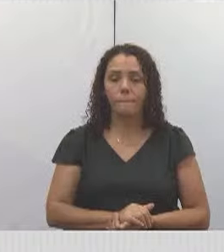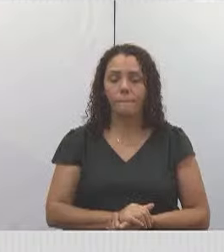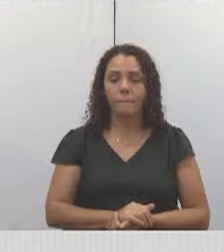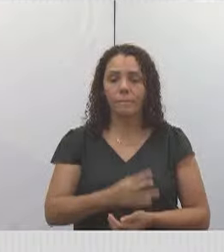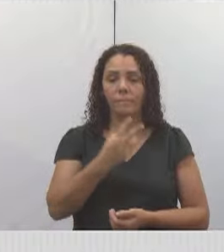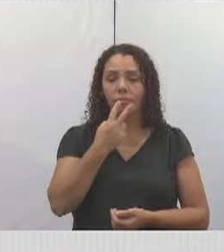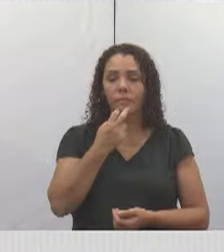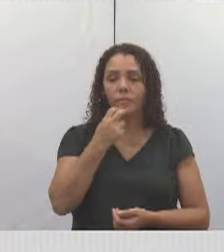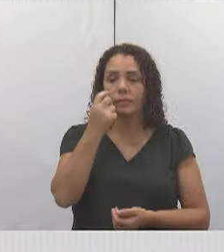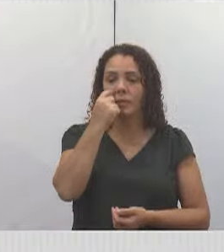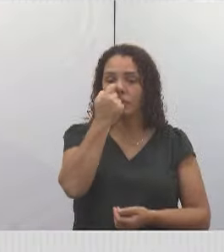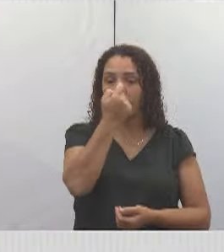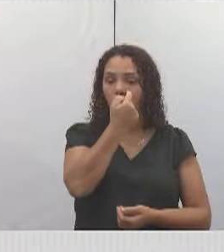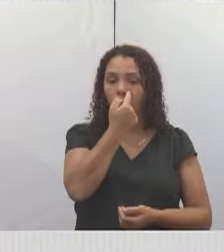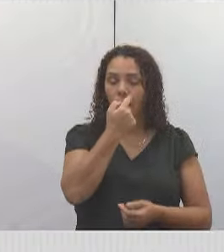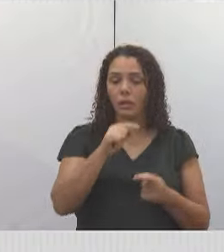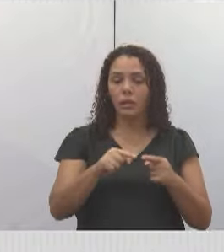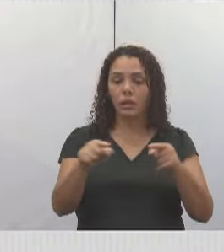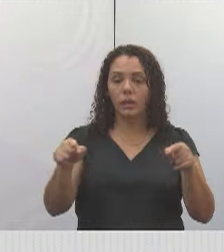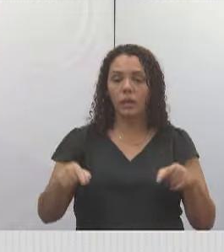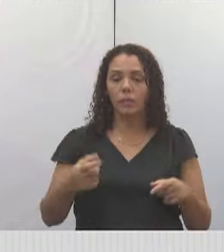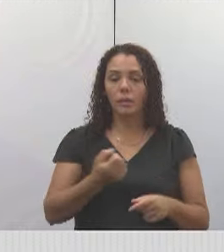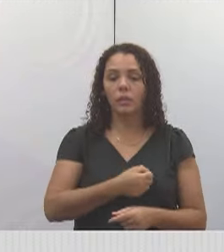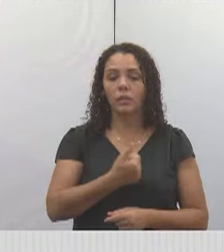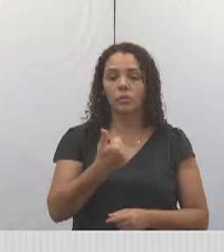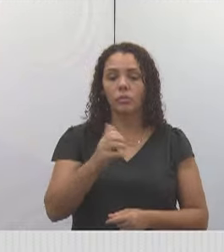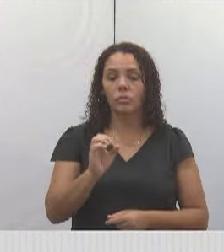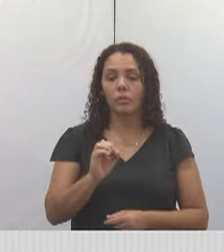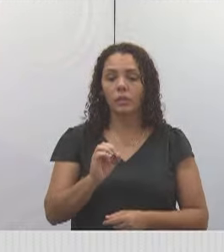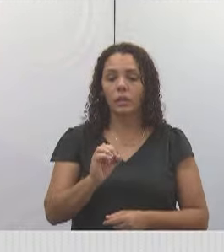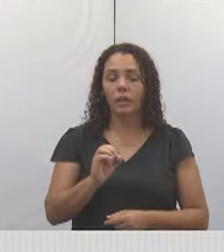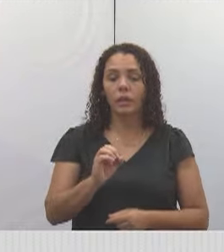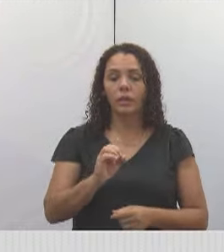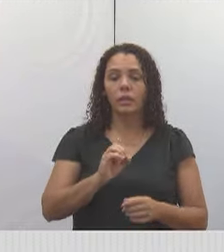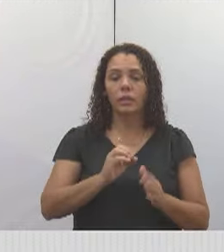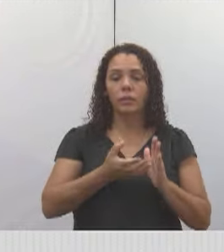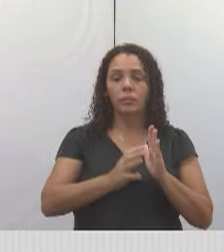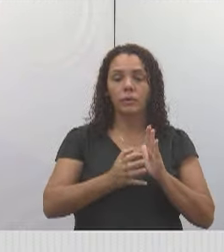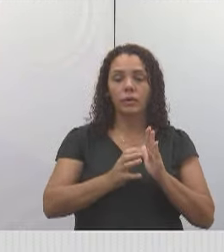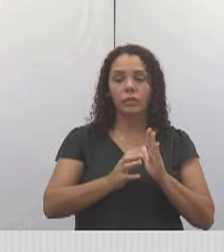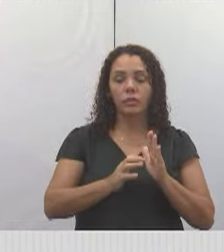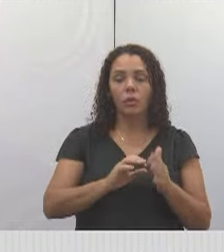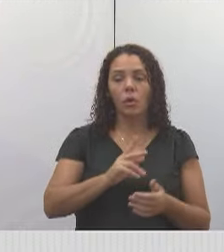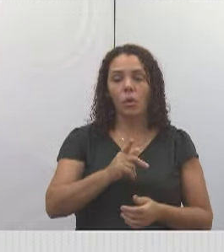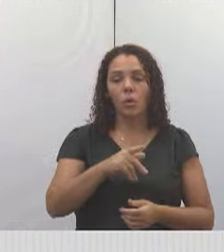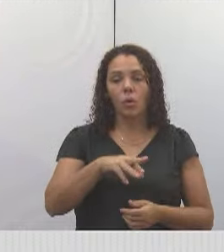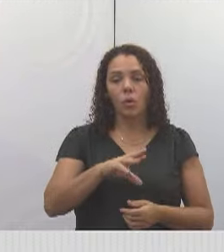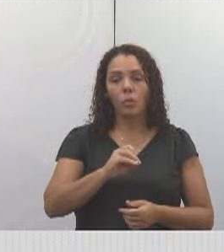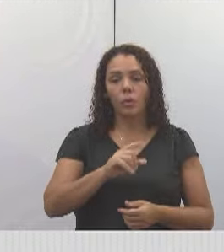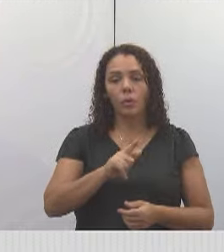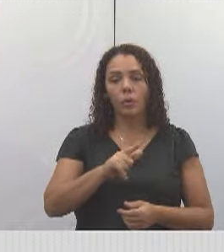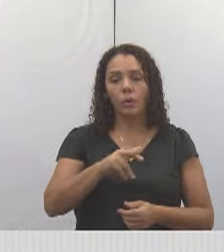Valmir do Parque Meia Lua, gabinete 10, Partido Progressista,